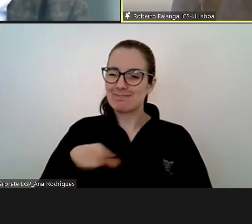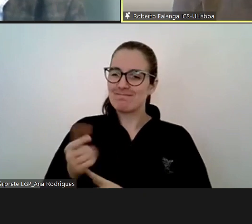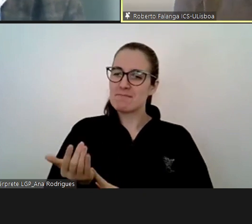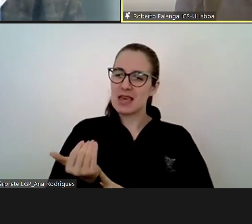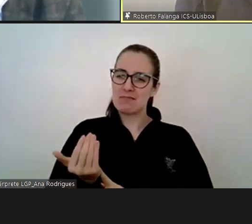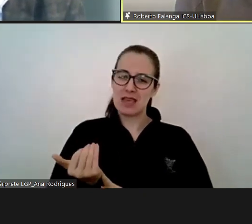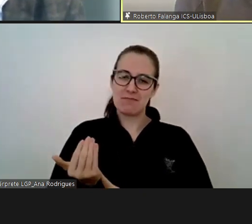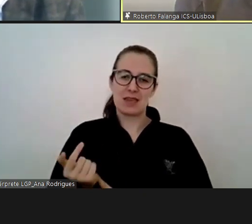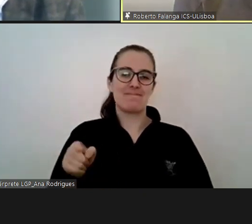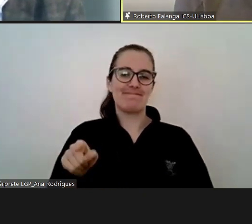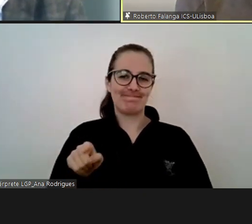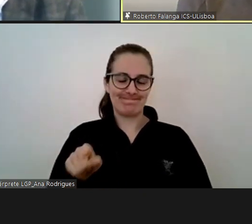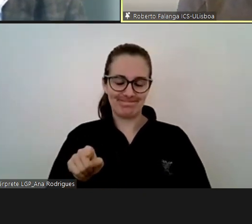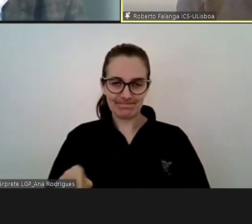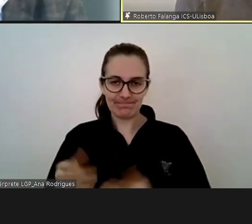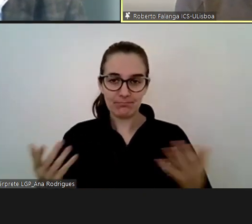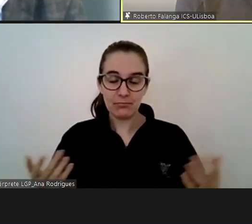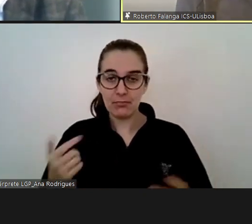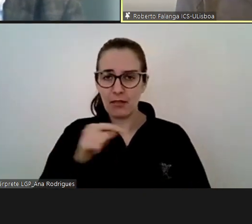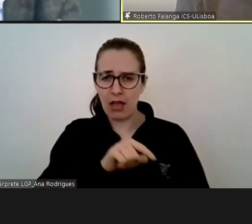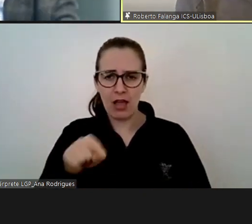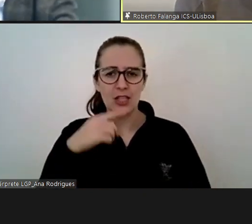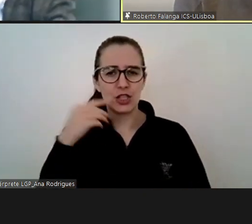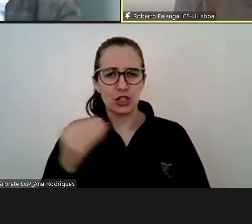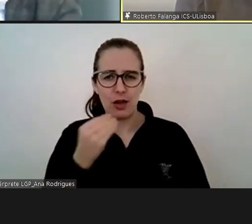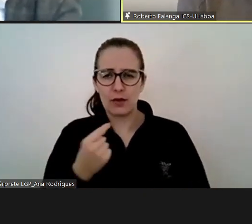Nós temos imensos